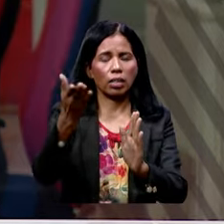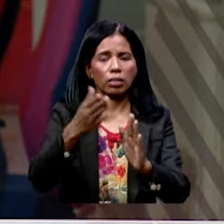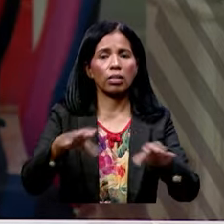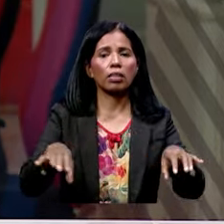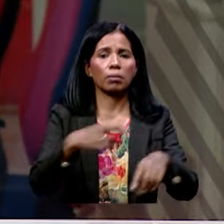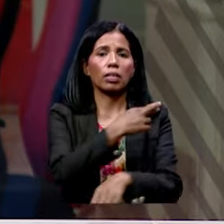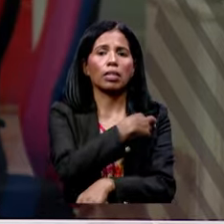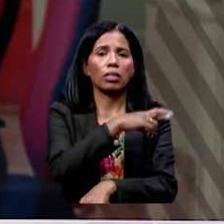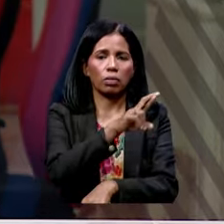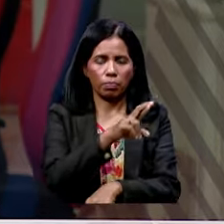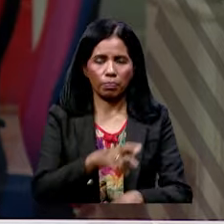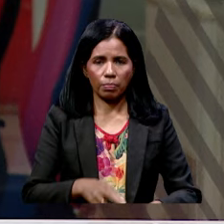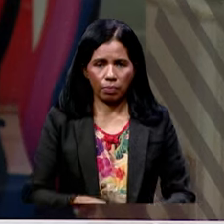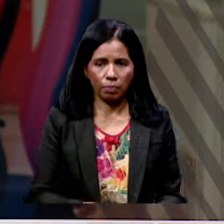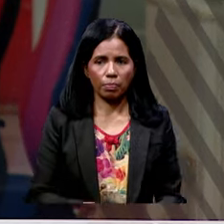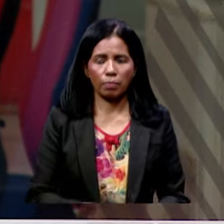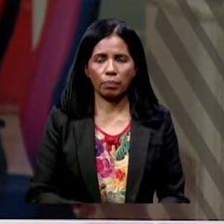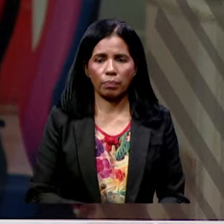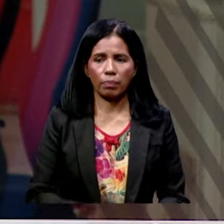religiosa.